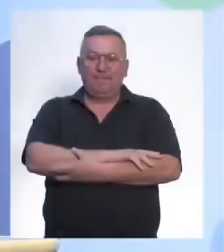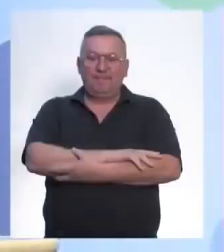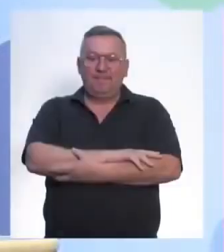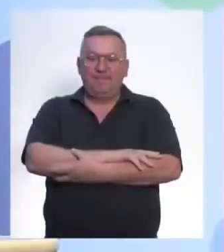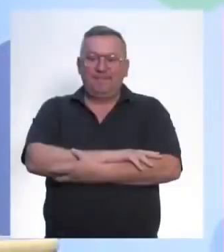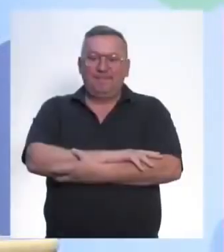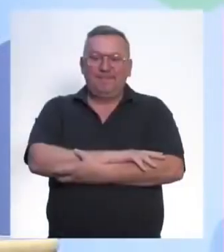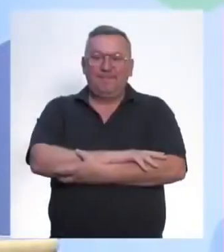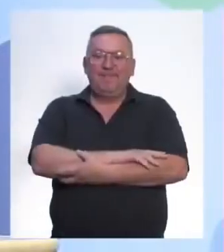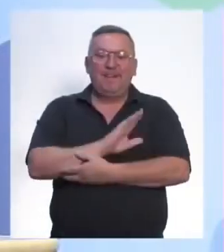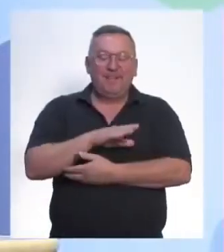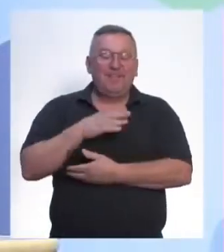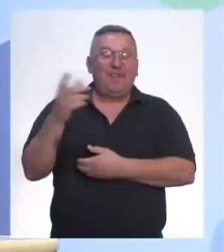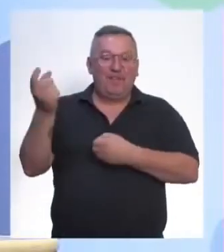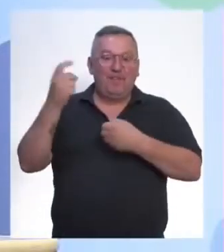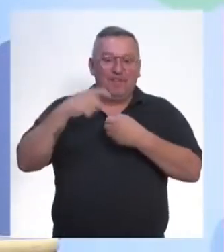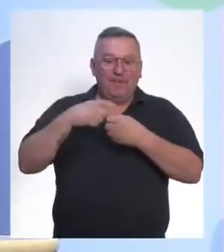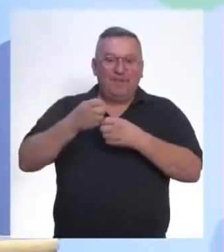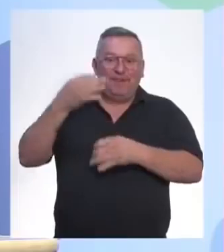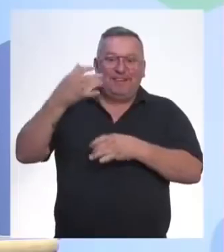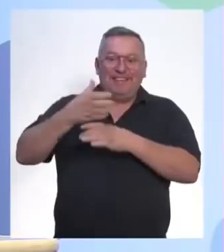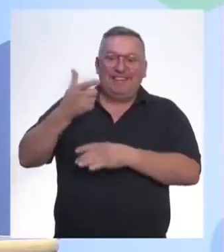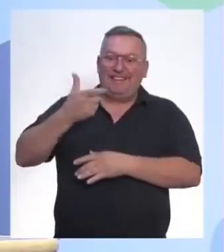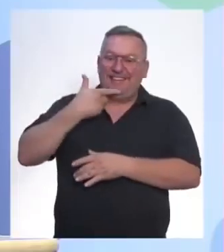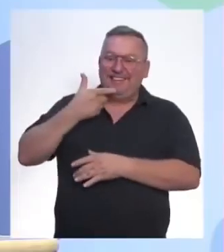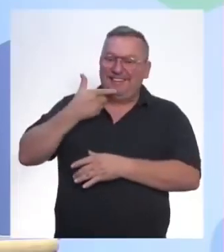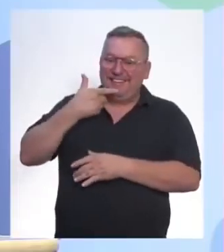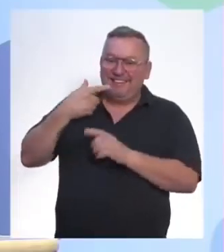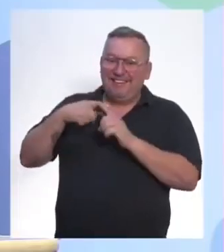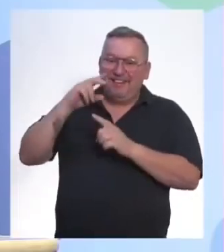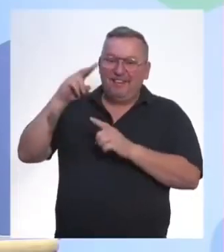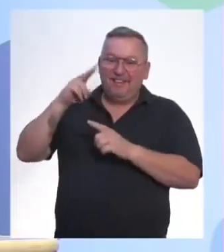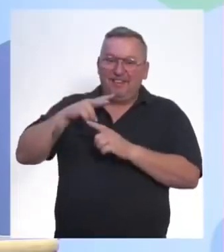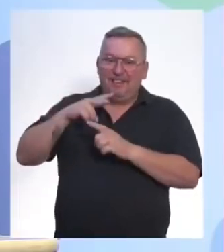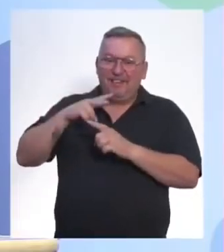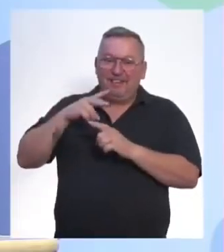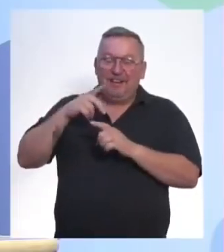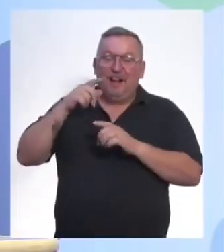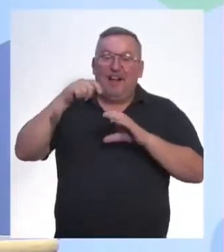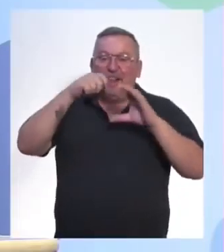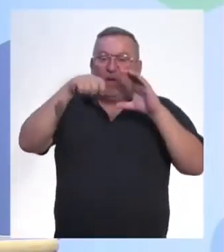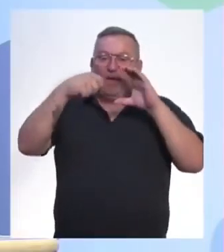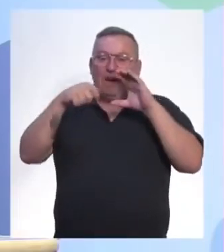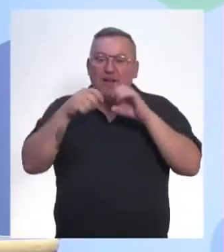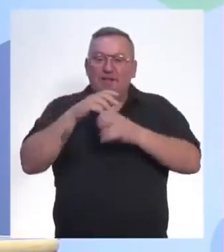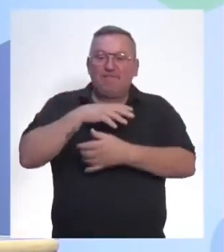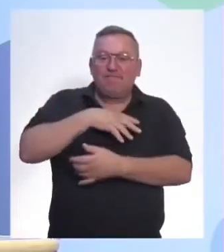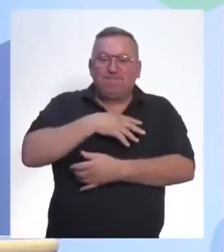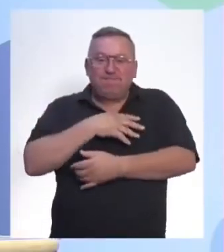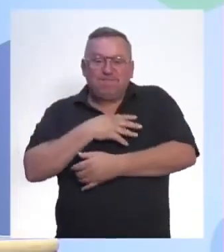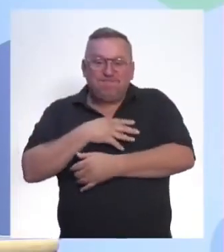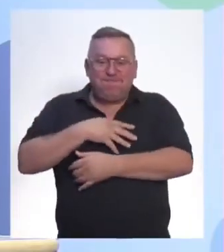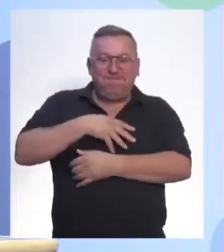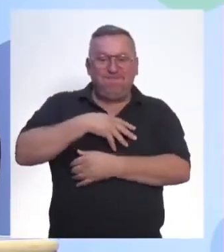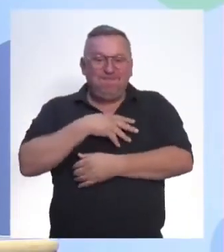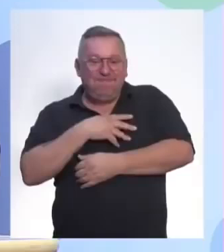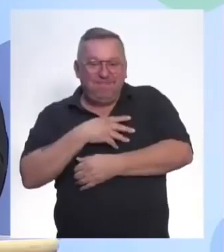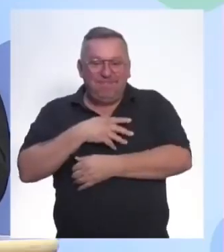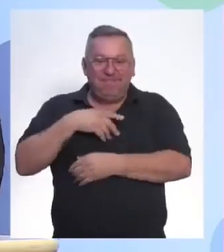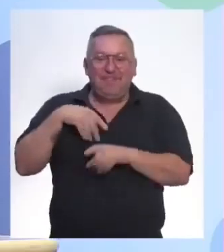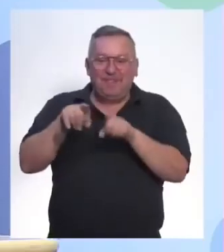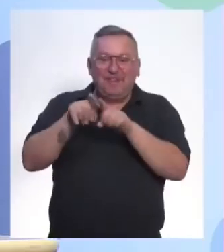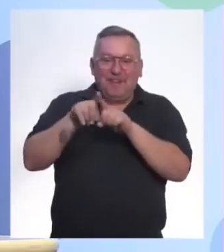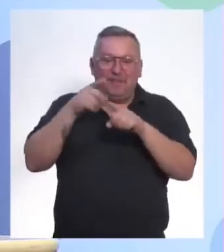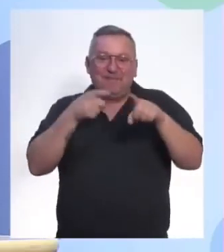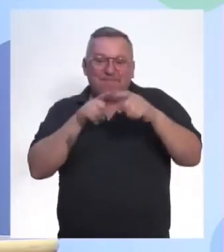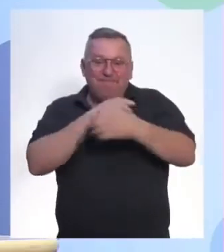Gente, a gente já começa aqui, volta da interação rindo, porque assim, você olha, tá o câmera dançando, a musiquinha tá tão legal que tava até eu aqui quase